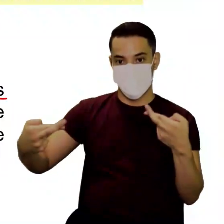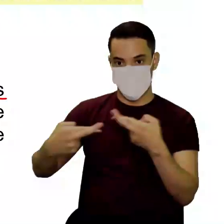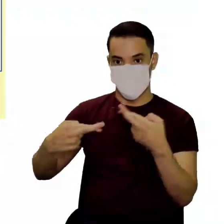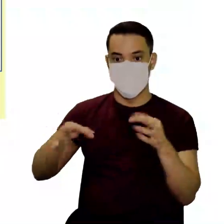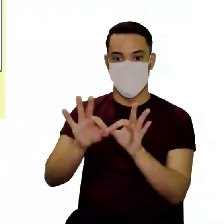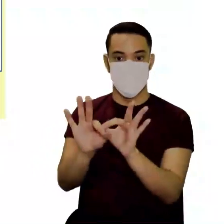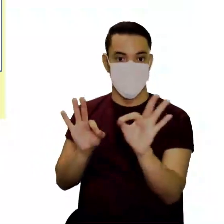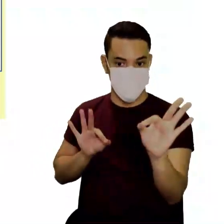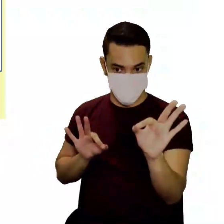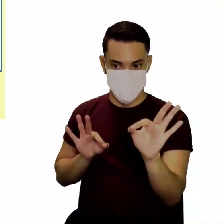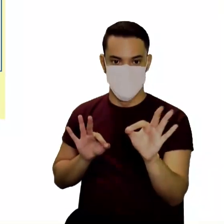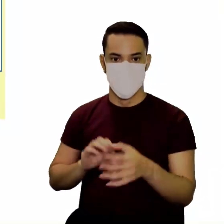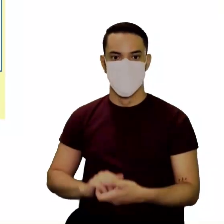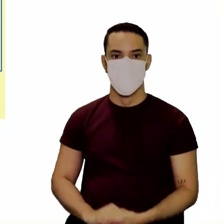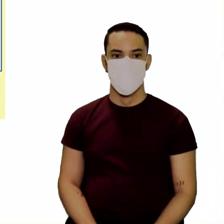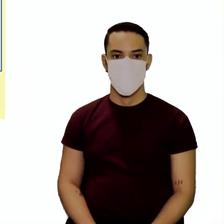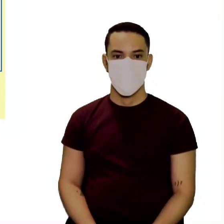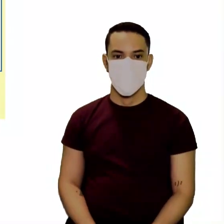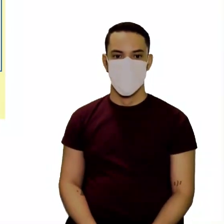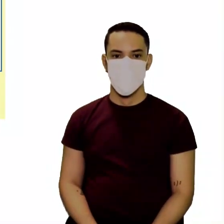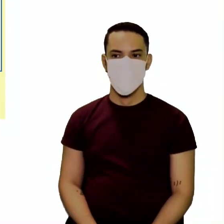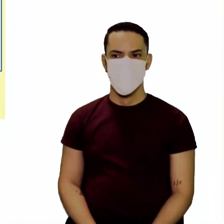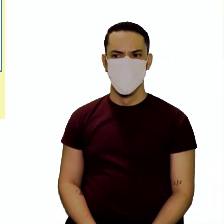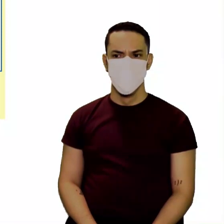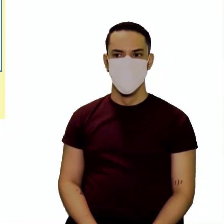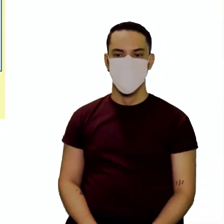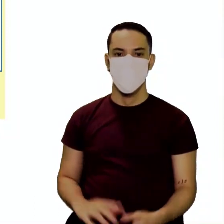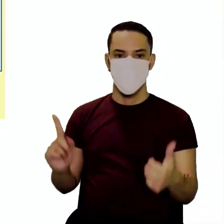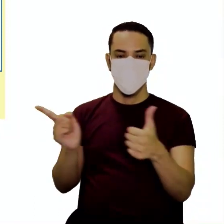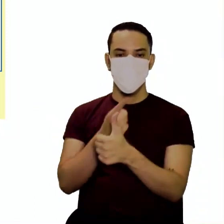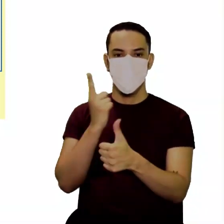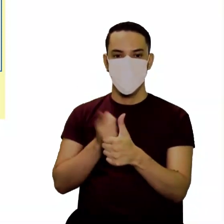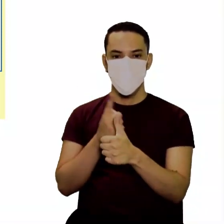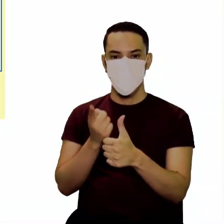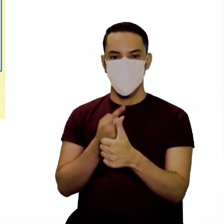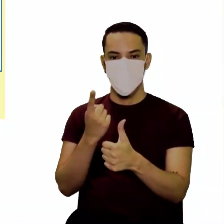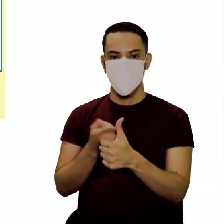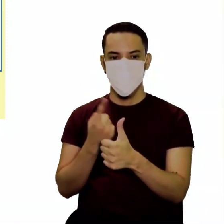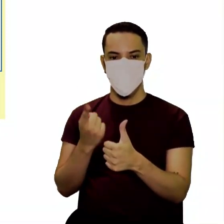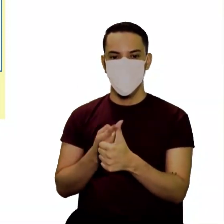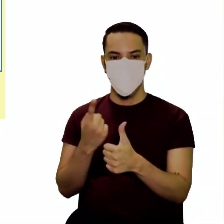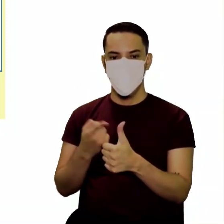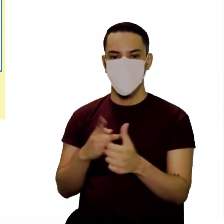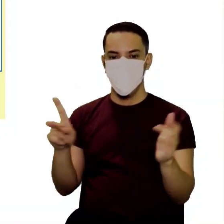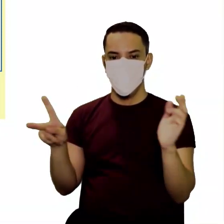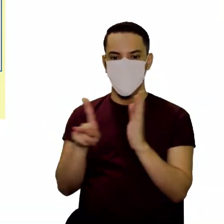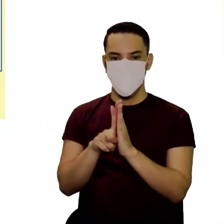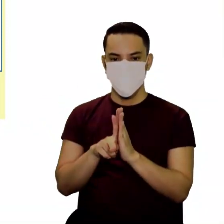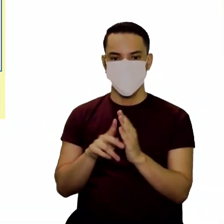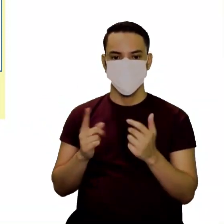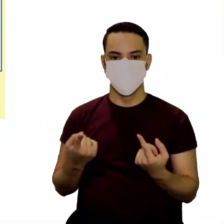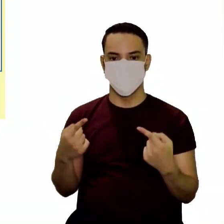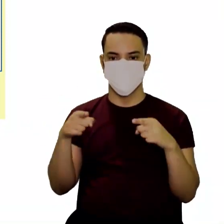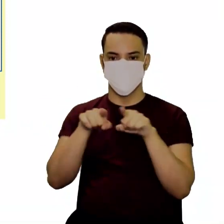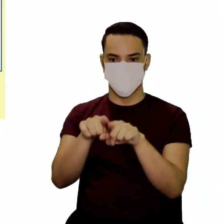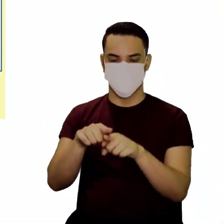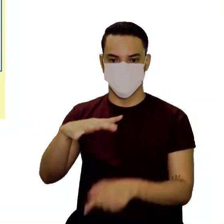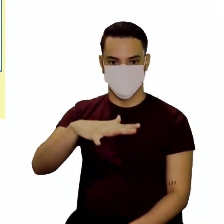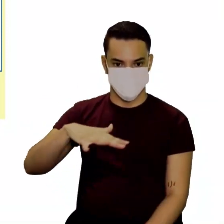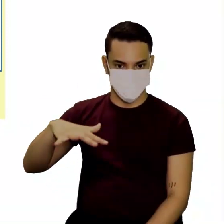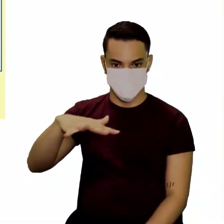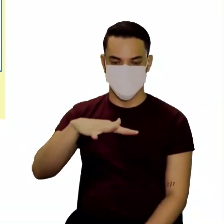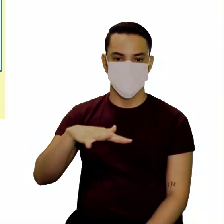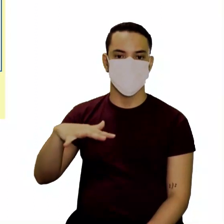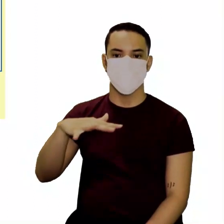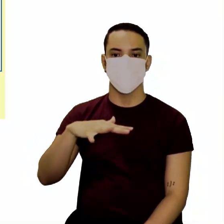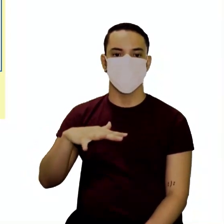comprimento, né? Vamos lá verificar cada um. Primeiro, mantendo-se a seção transversal constante, a área, né? E